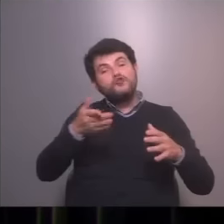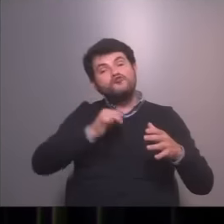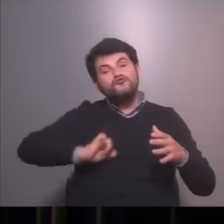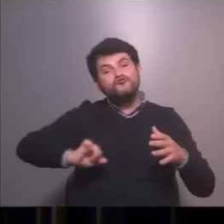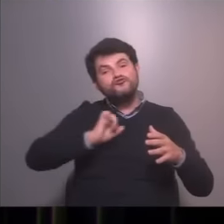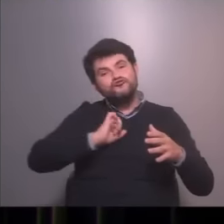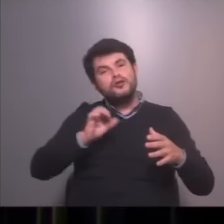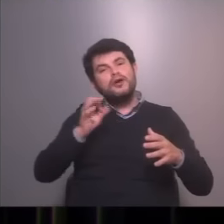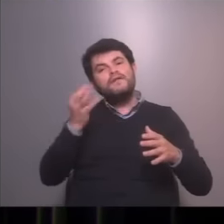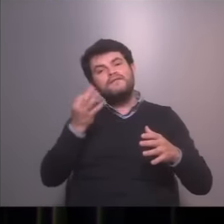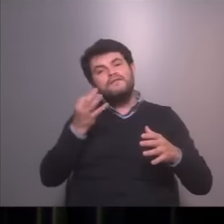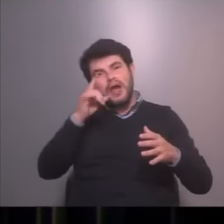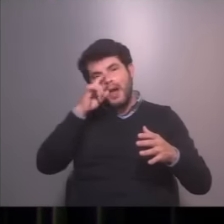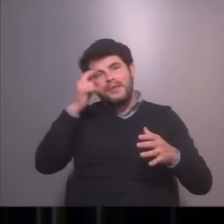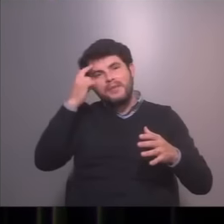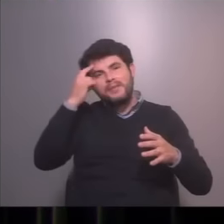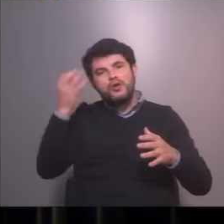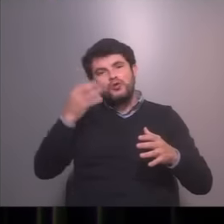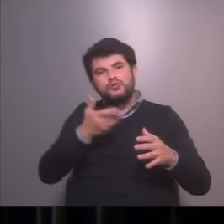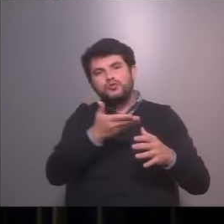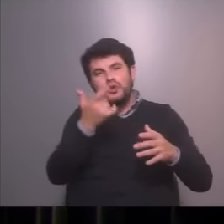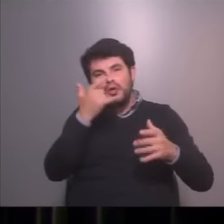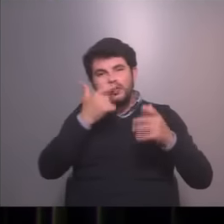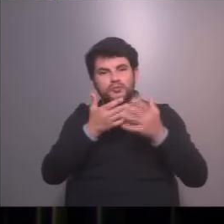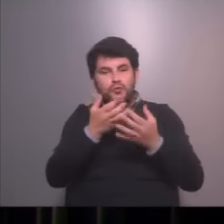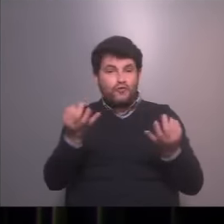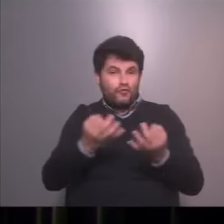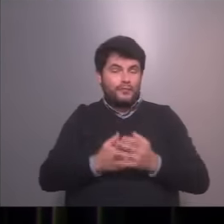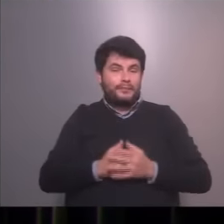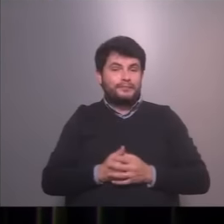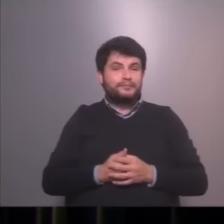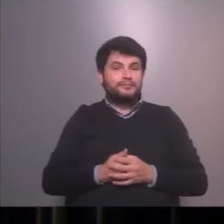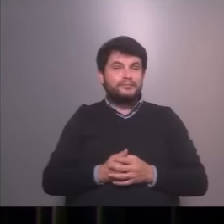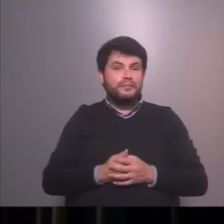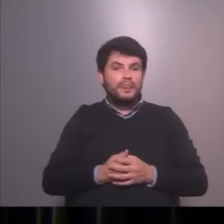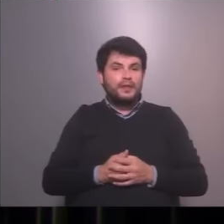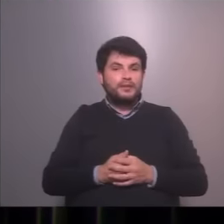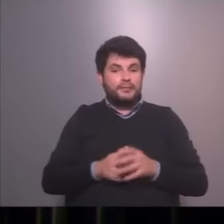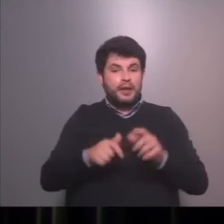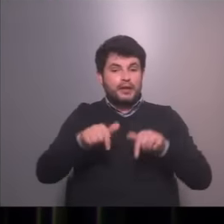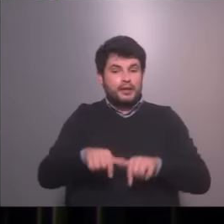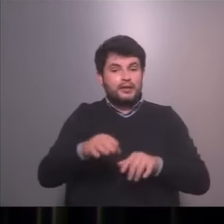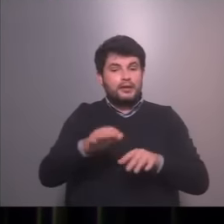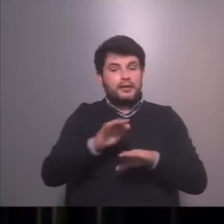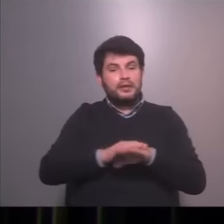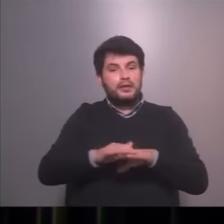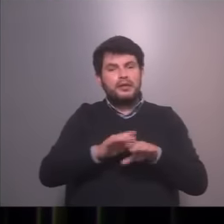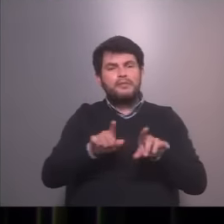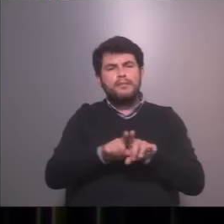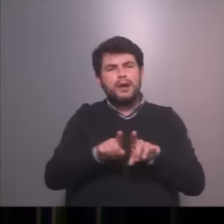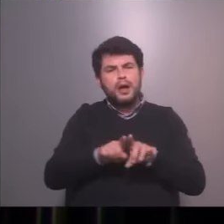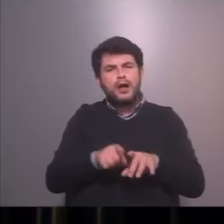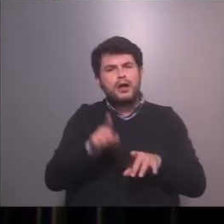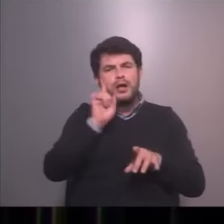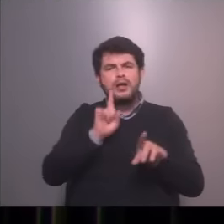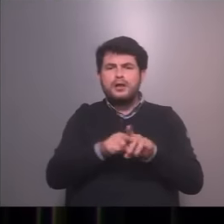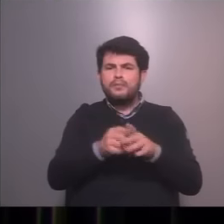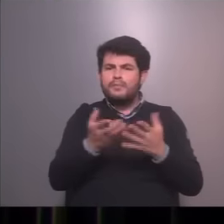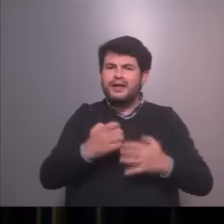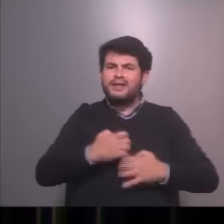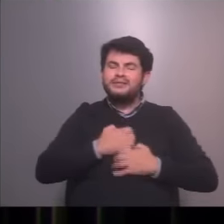as memórias pessoais e, por nosso intermédio, aqui chegam as memórias de toda